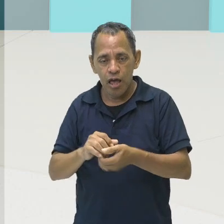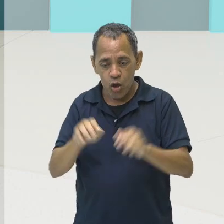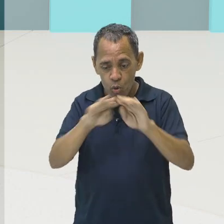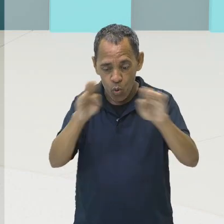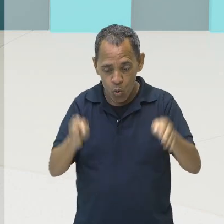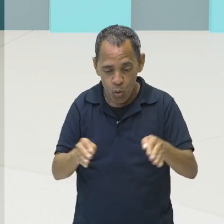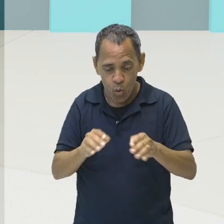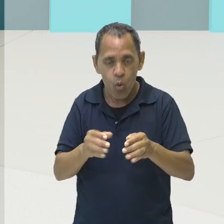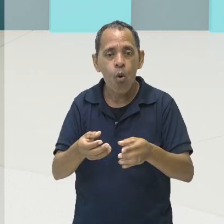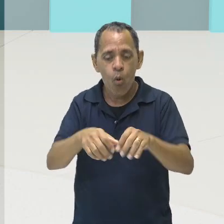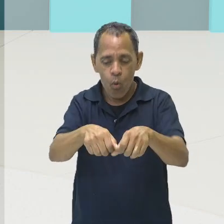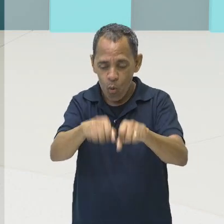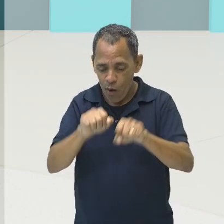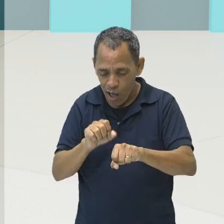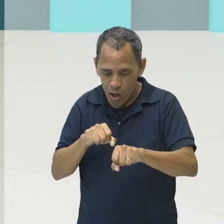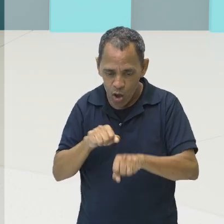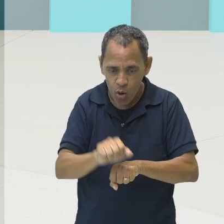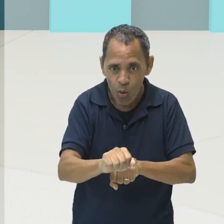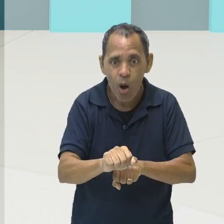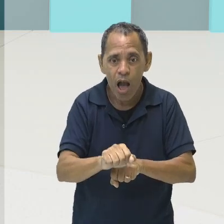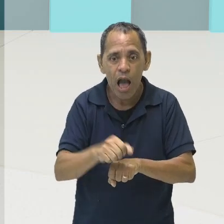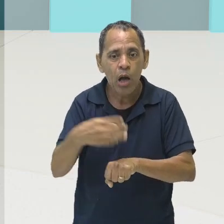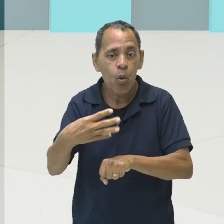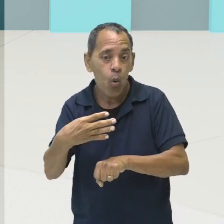médio. Continuando.